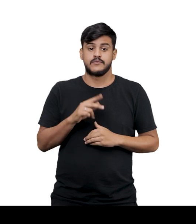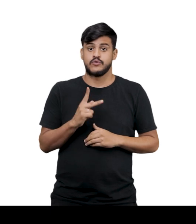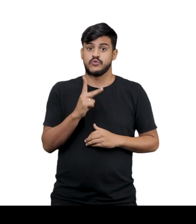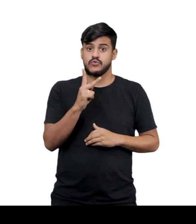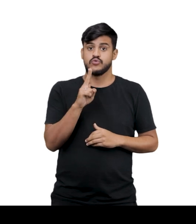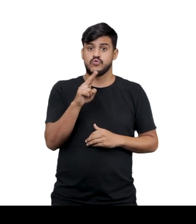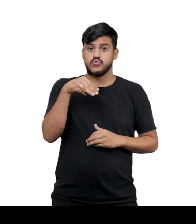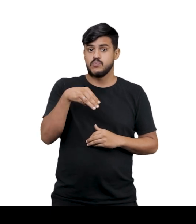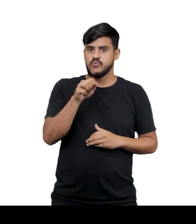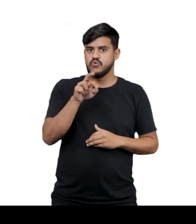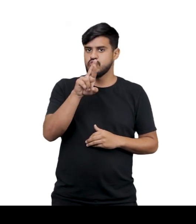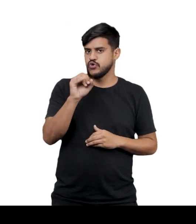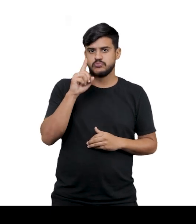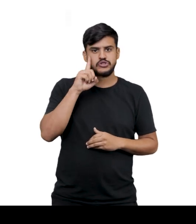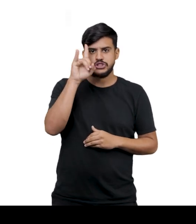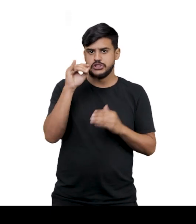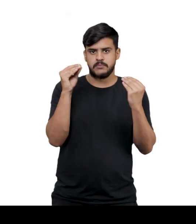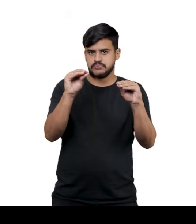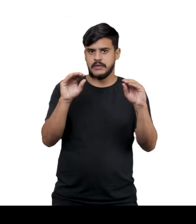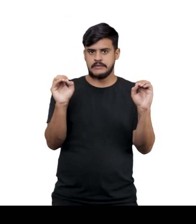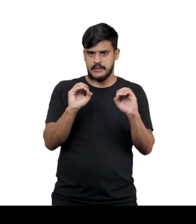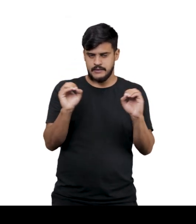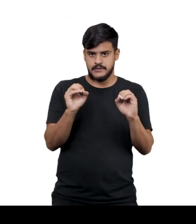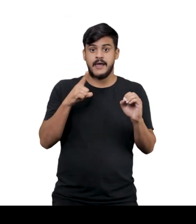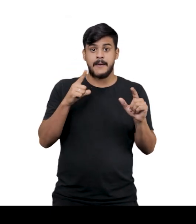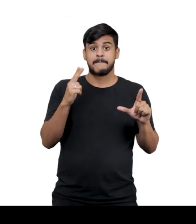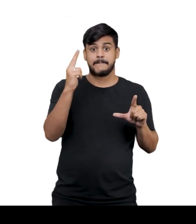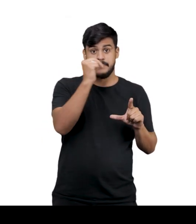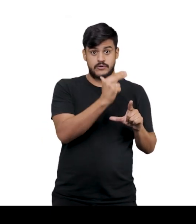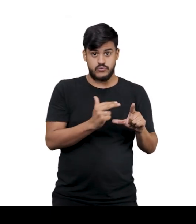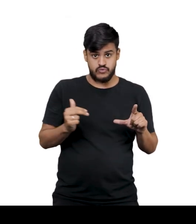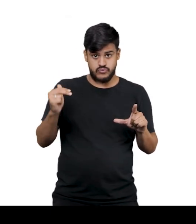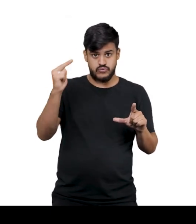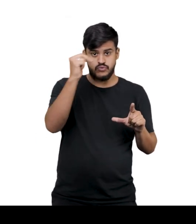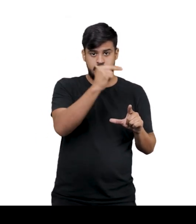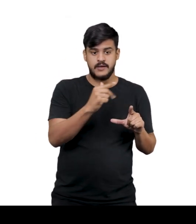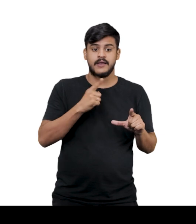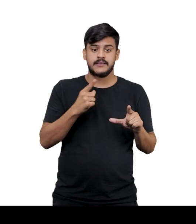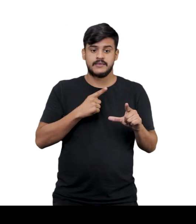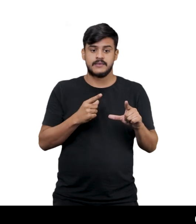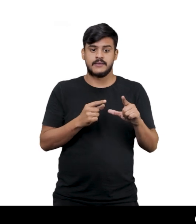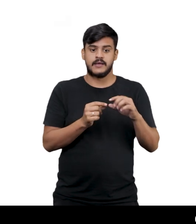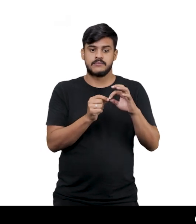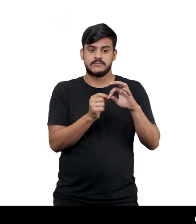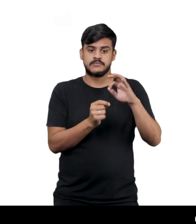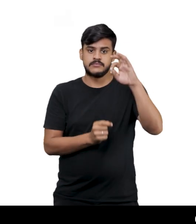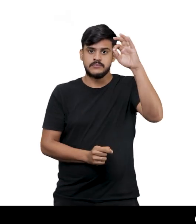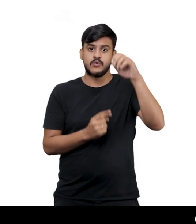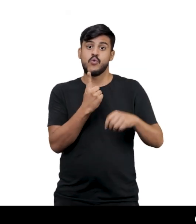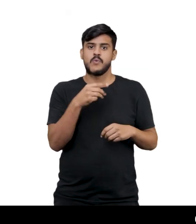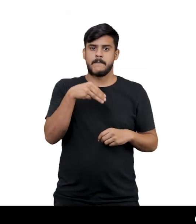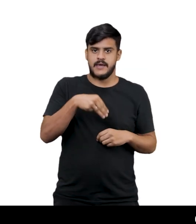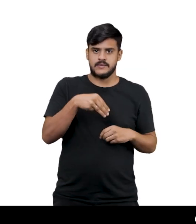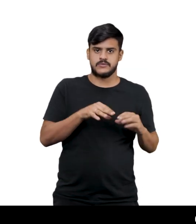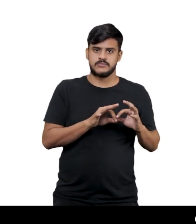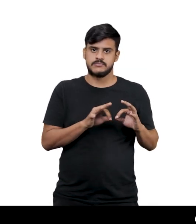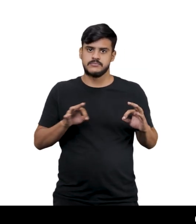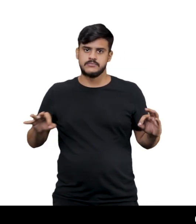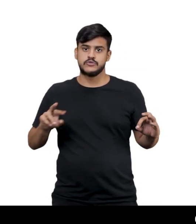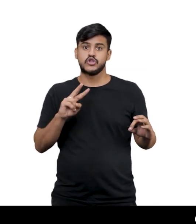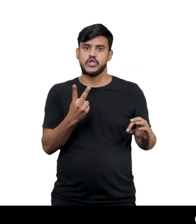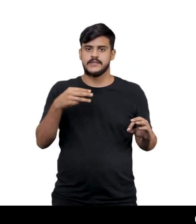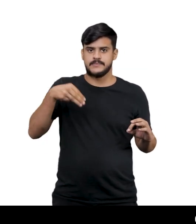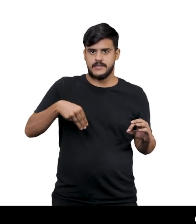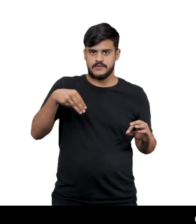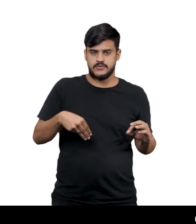A obra Kumuro, sem data, é uma pintura em acrílica sobre tela e mede cerca de 1 metro de altura